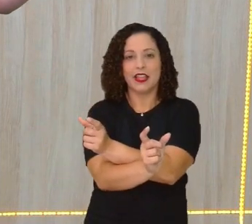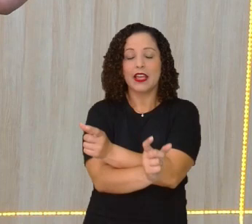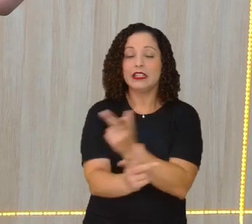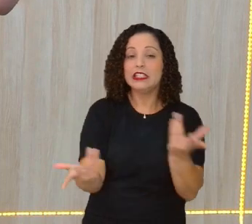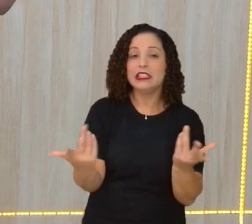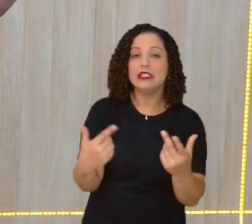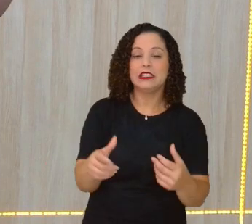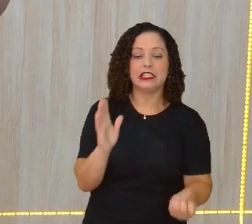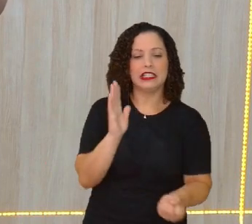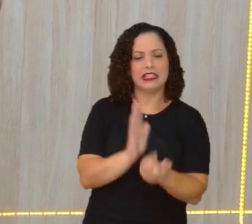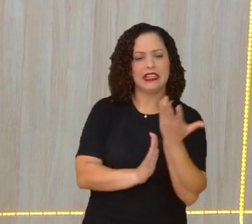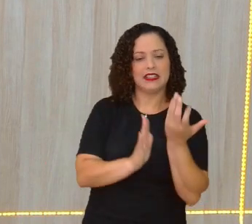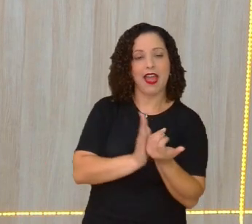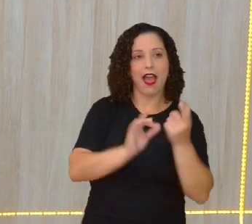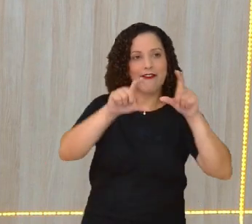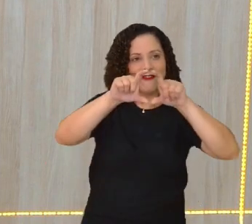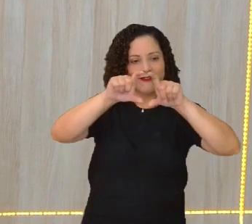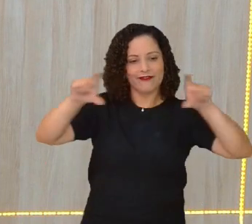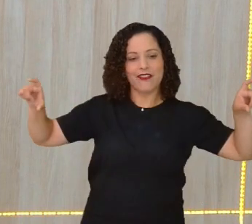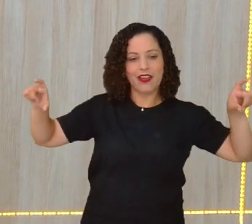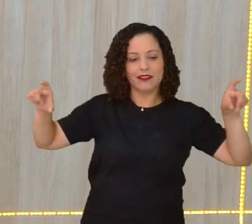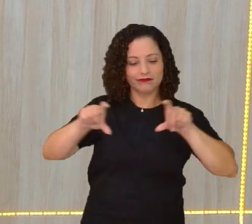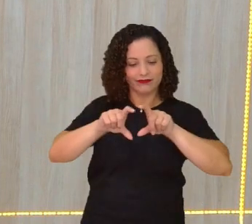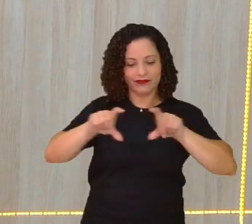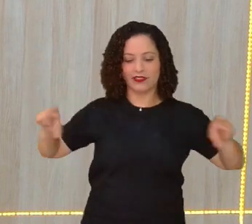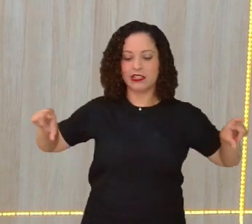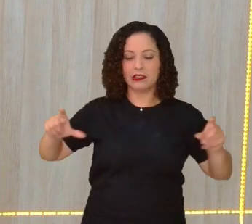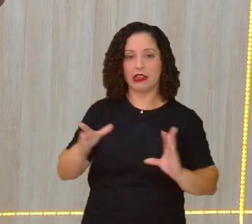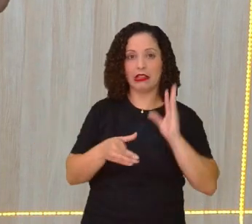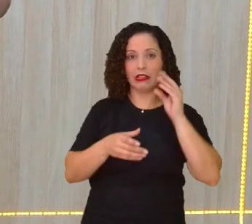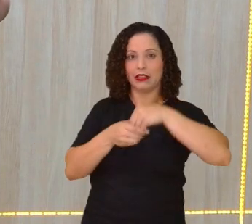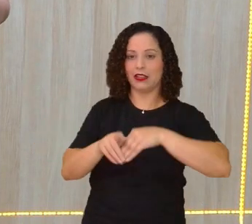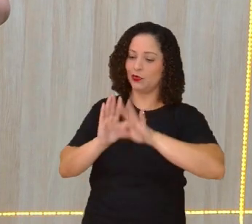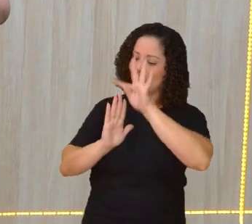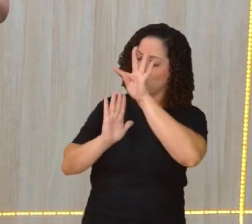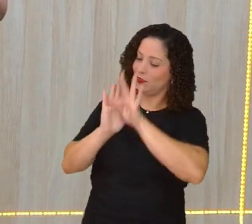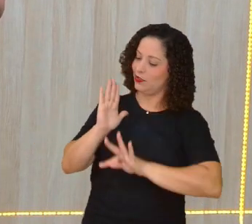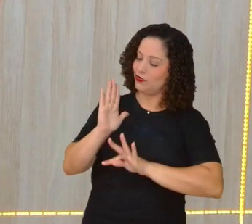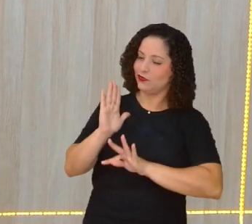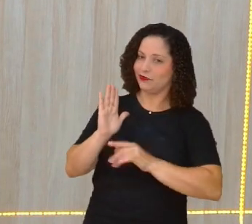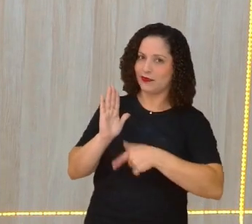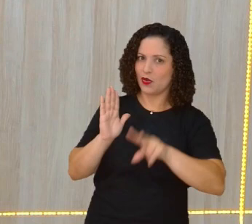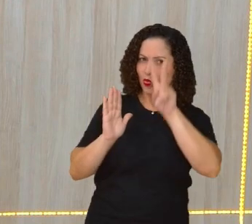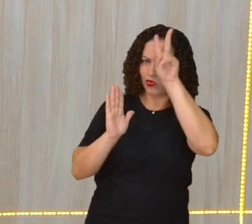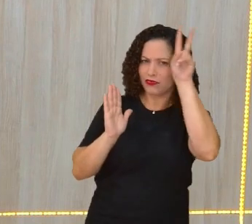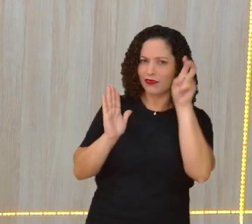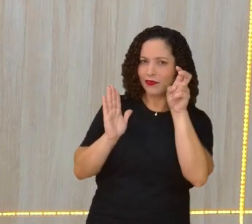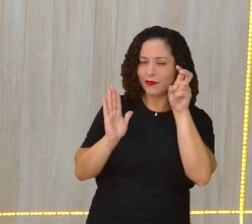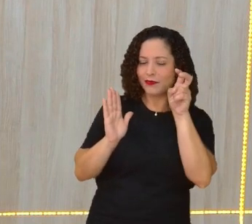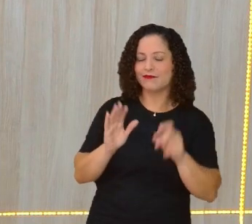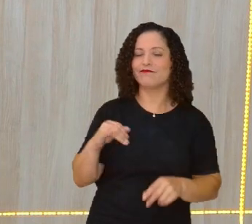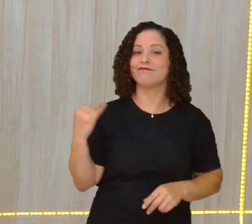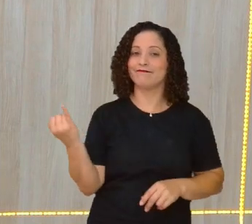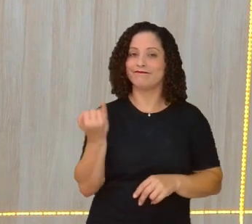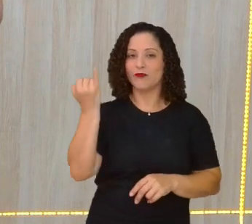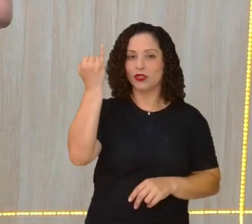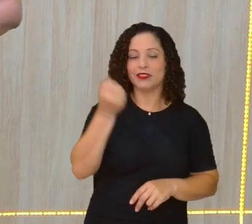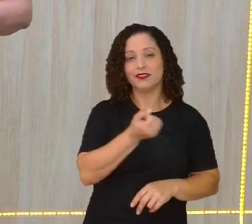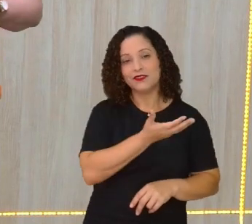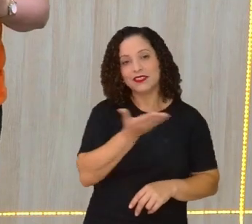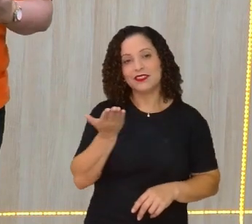construção dessas orações, dentro desse texto, com esse tema. O importante para vocês